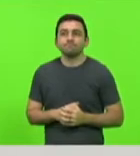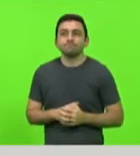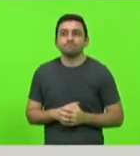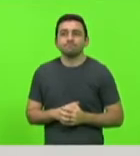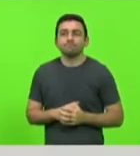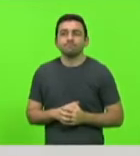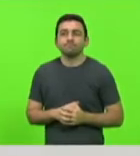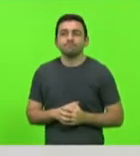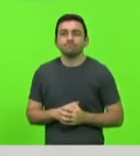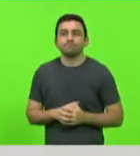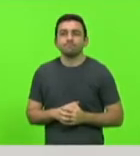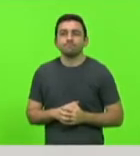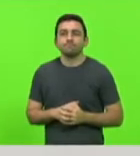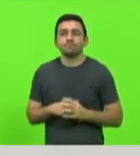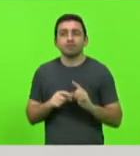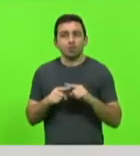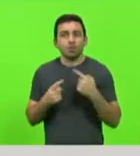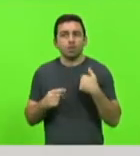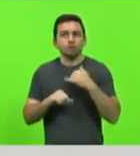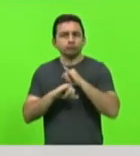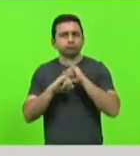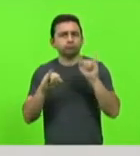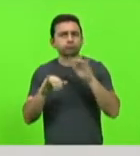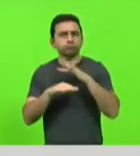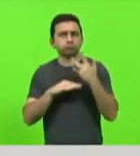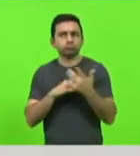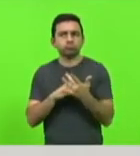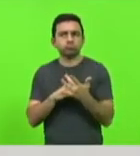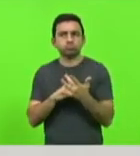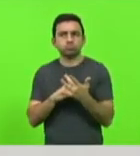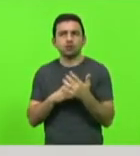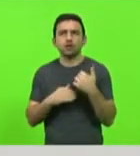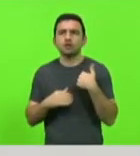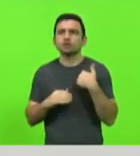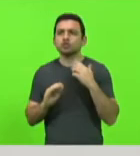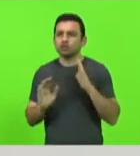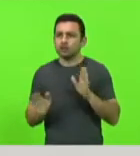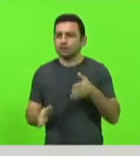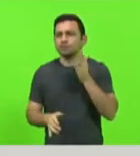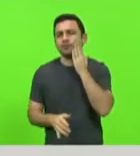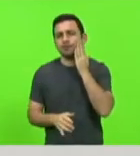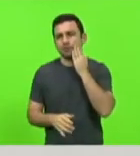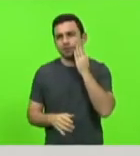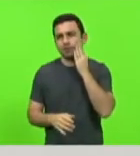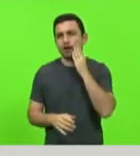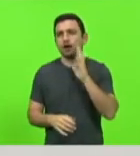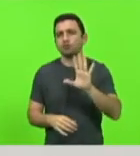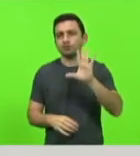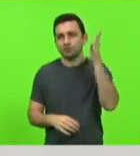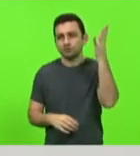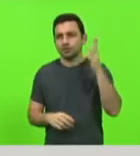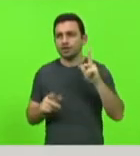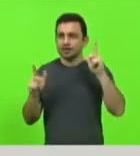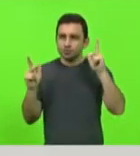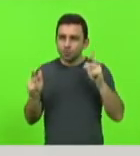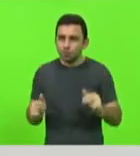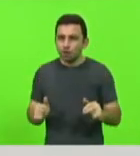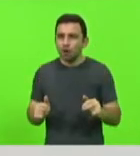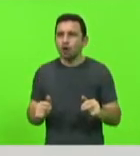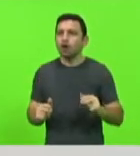Então, assim, eu vou publicar isso aqui na rede social, e eu já sei como é que vai ser, porque vai ser como todas as outras